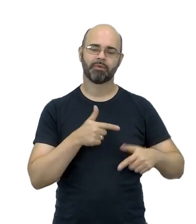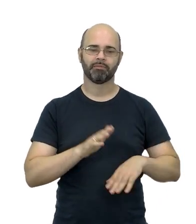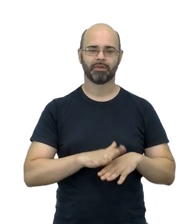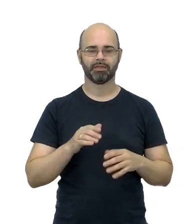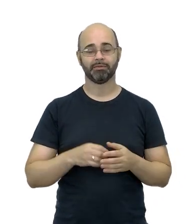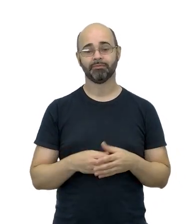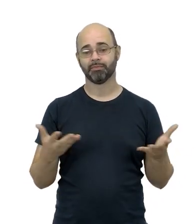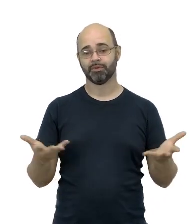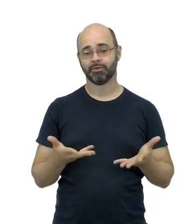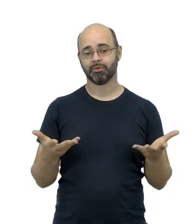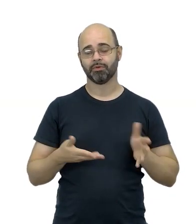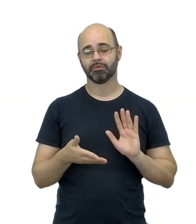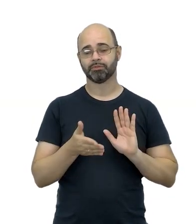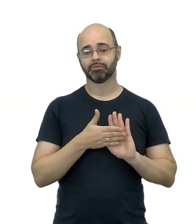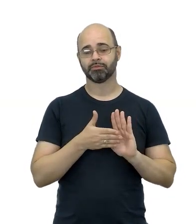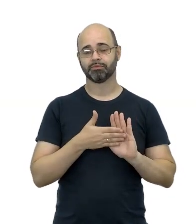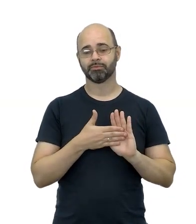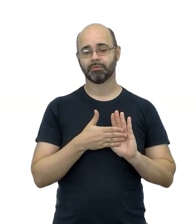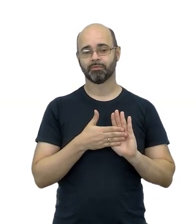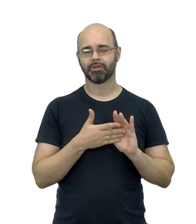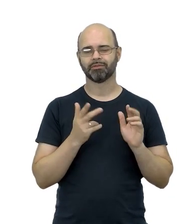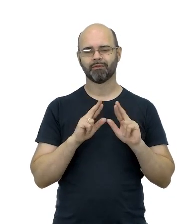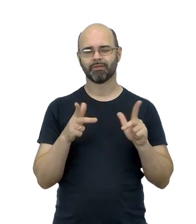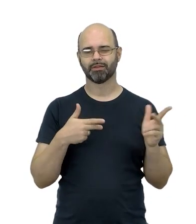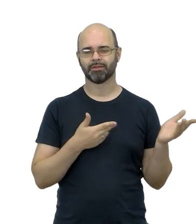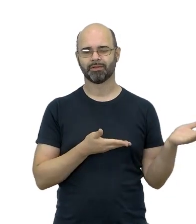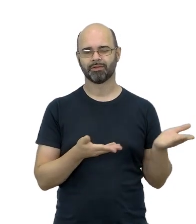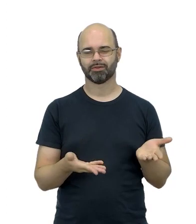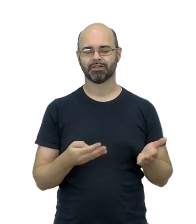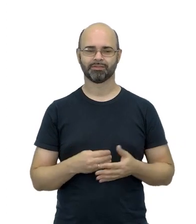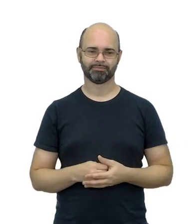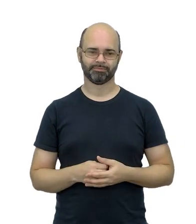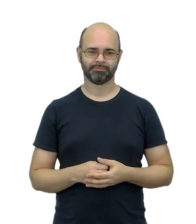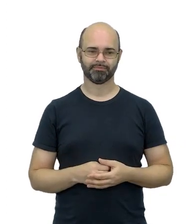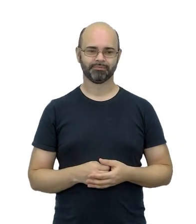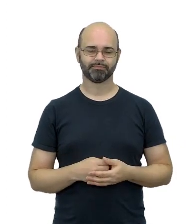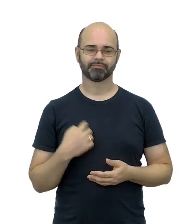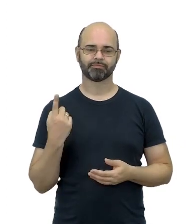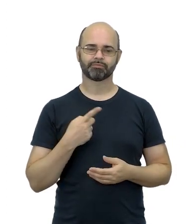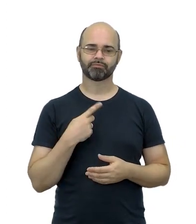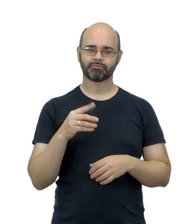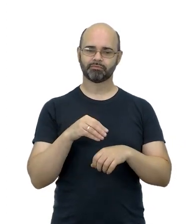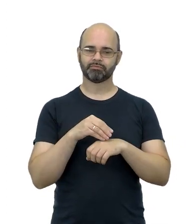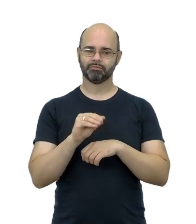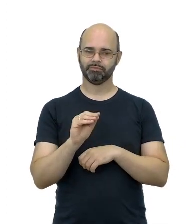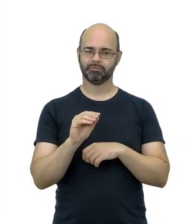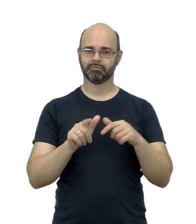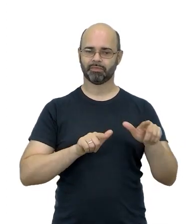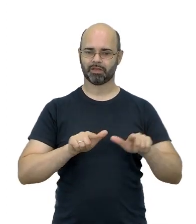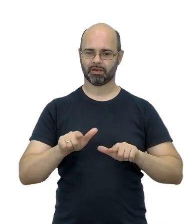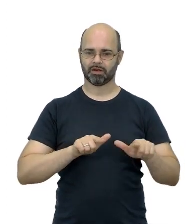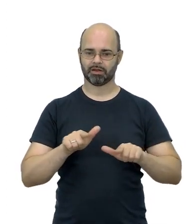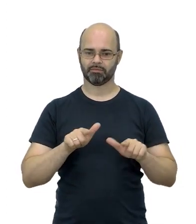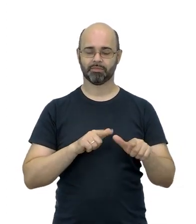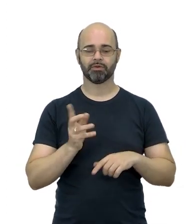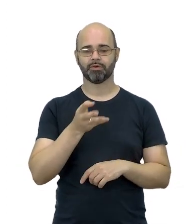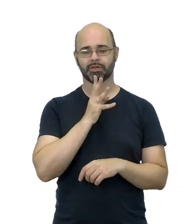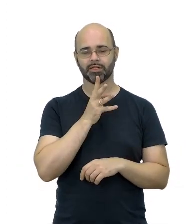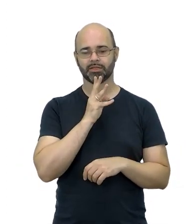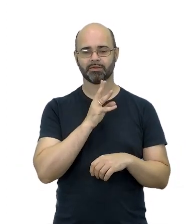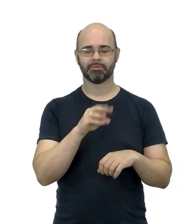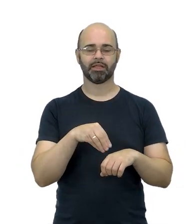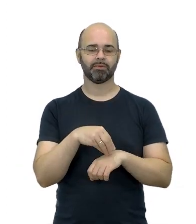gente trouxe uma proposta um pouco diferente para vocês, né? A sugestão para o nosso trabalho com as pílulas do conhecimento,